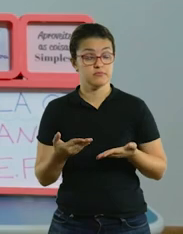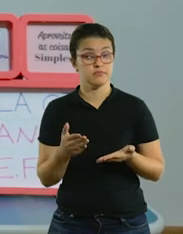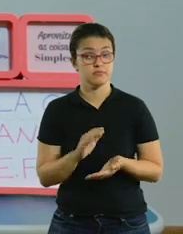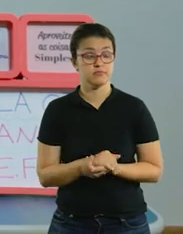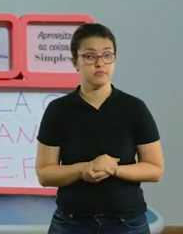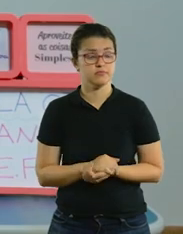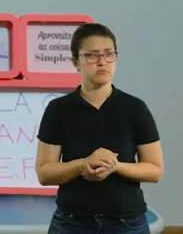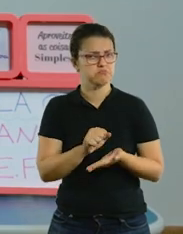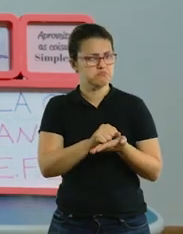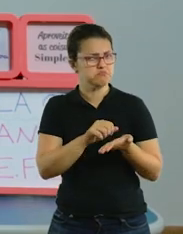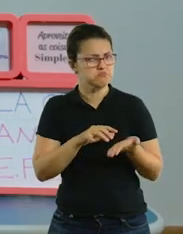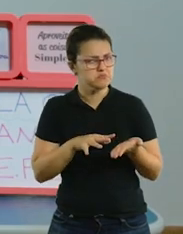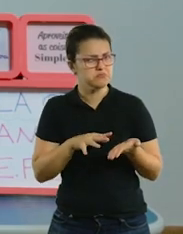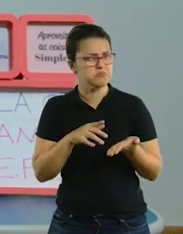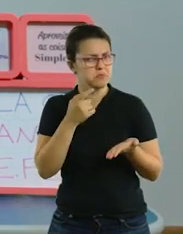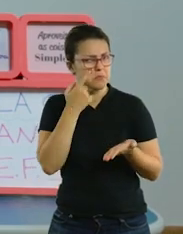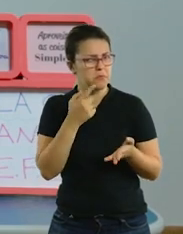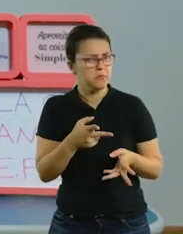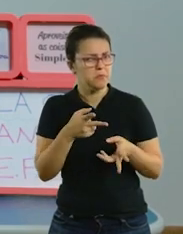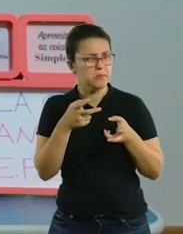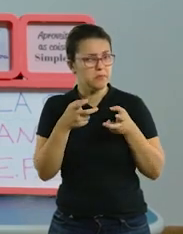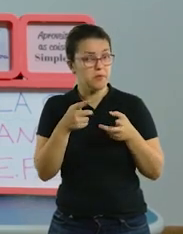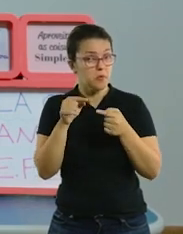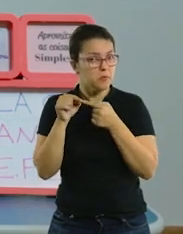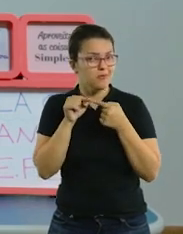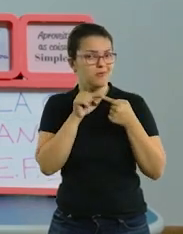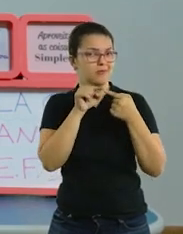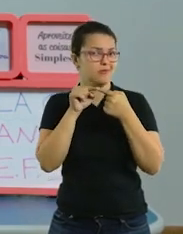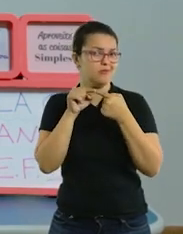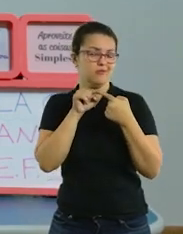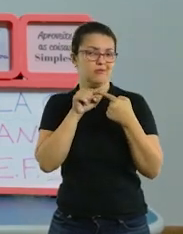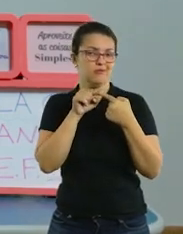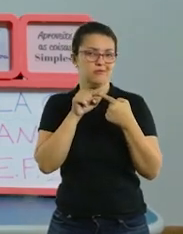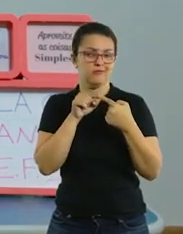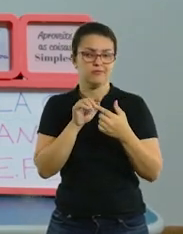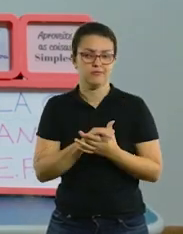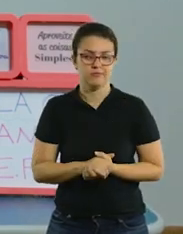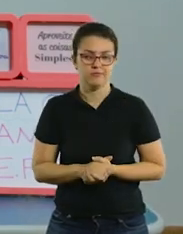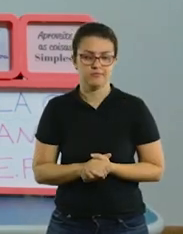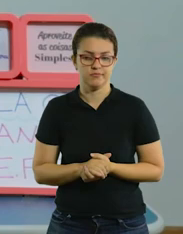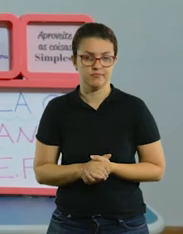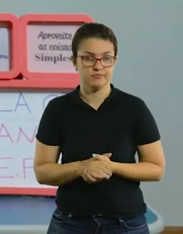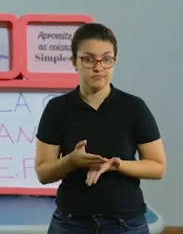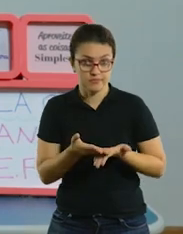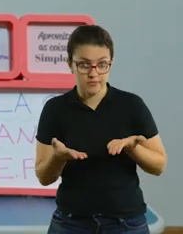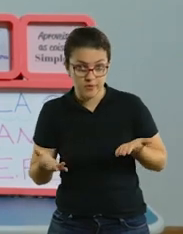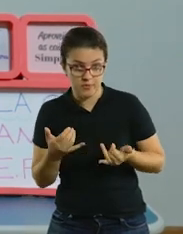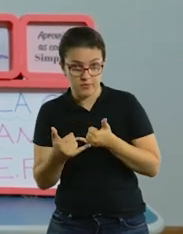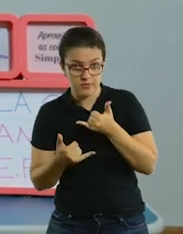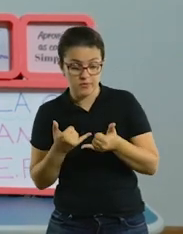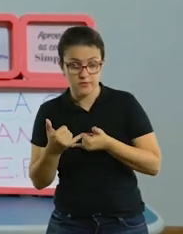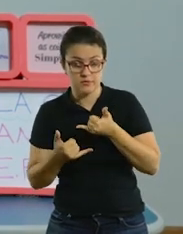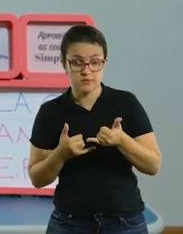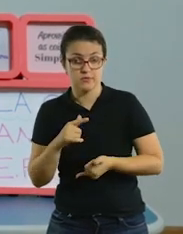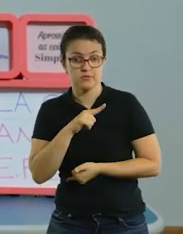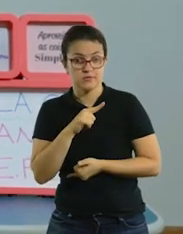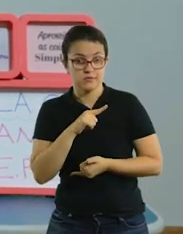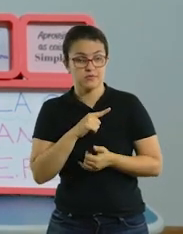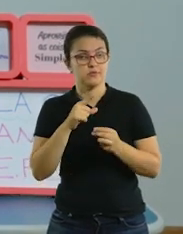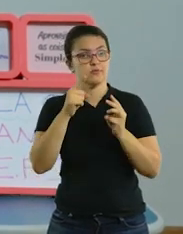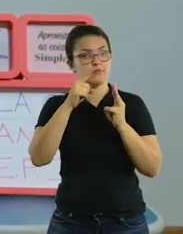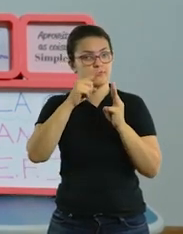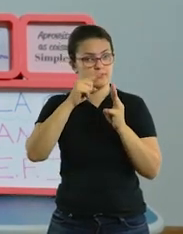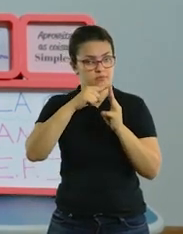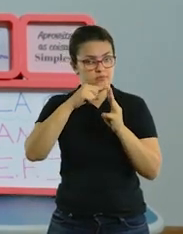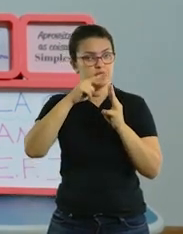Observe, pessoal, que todas as lições estão umas ligadas às outras. Nós trabalhamos o tabuleiro, onde nós